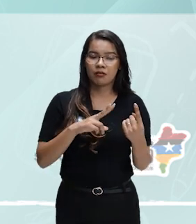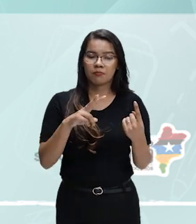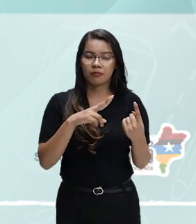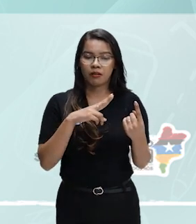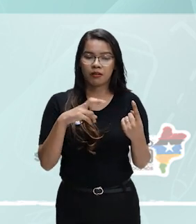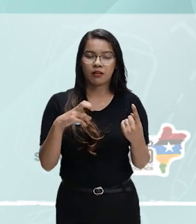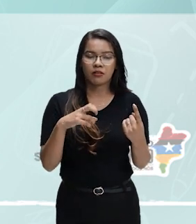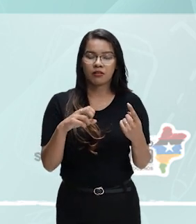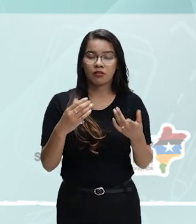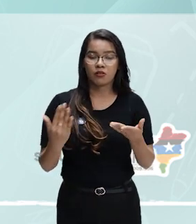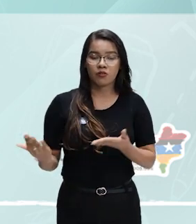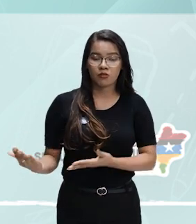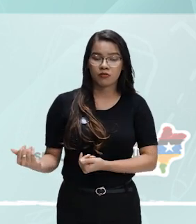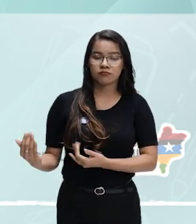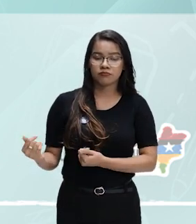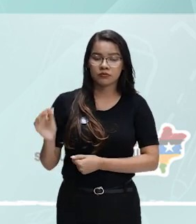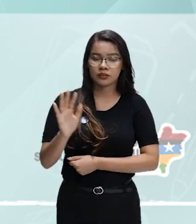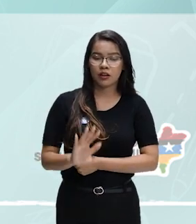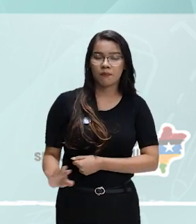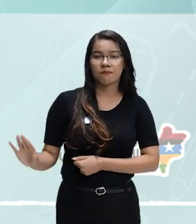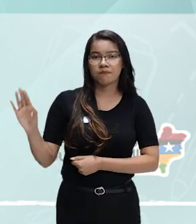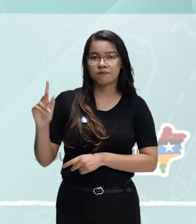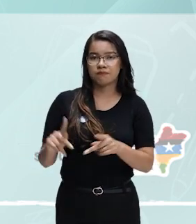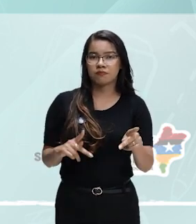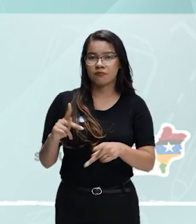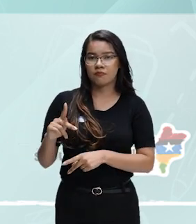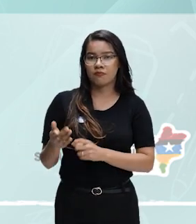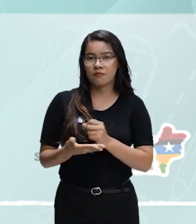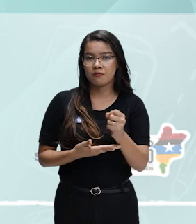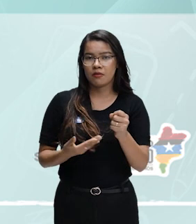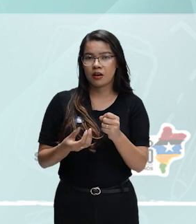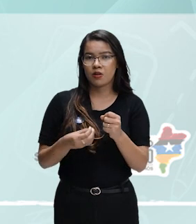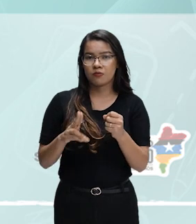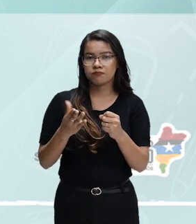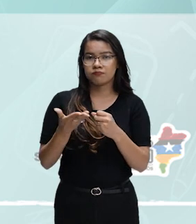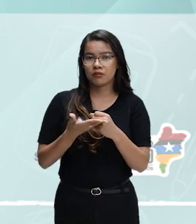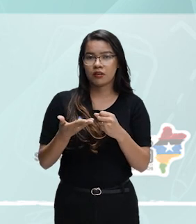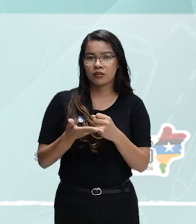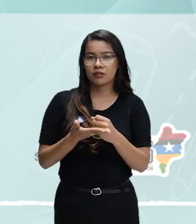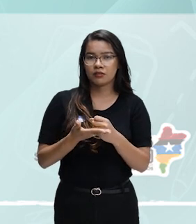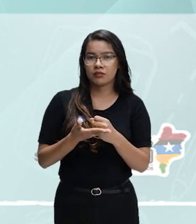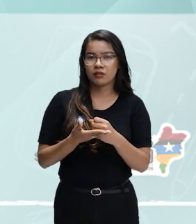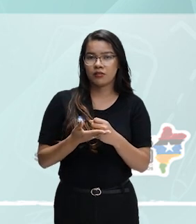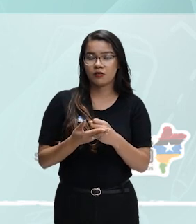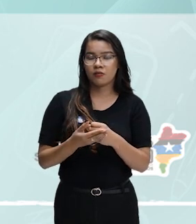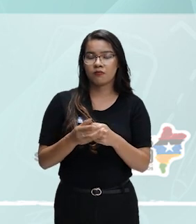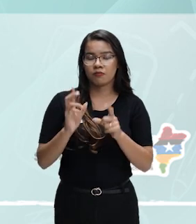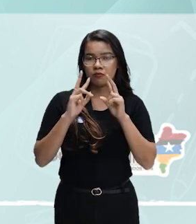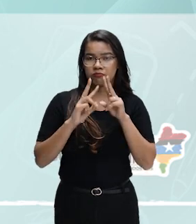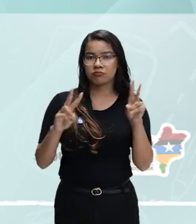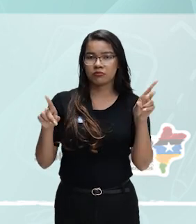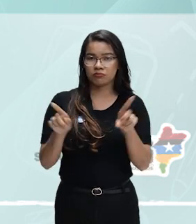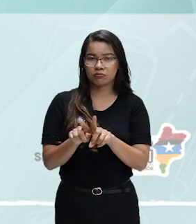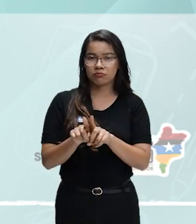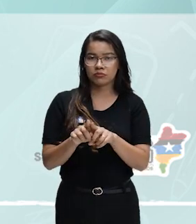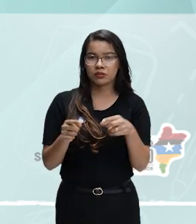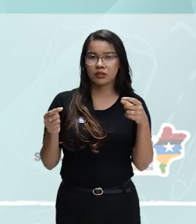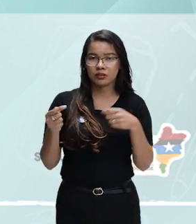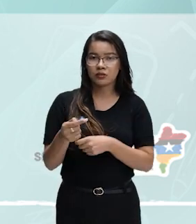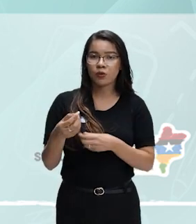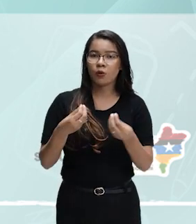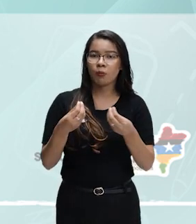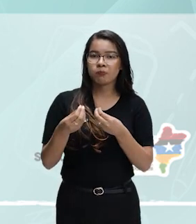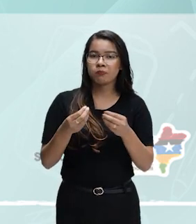das classes populares, da classe baixa, da classe média, da periferia no Brasil, ela também é vista como isso, como uma